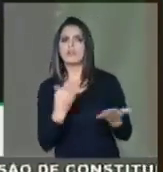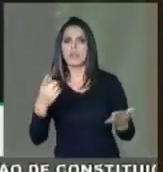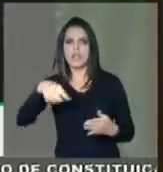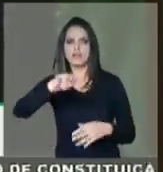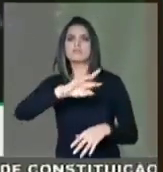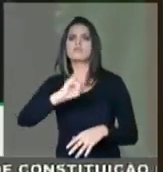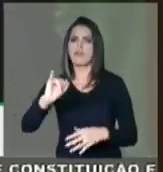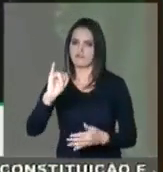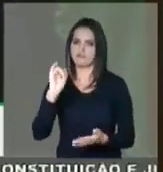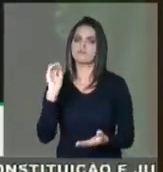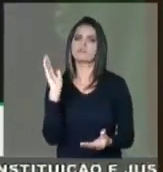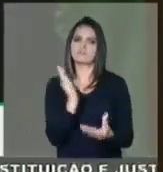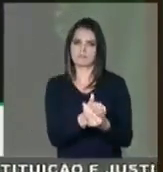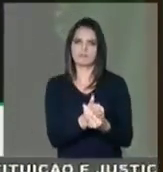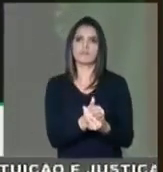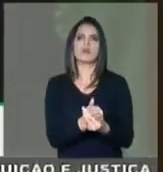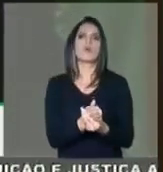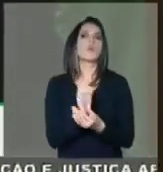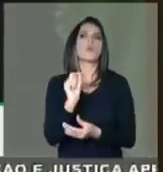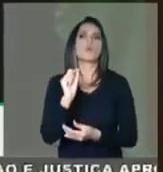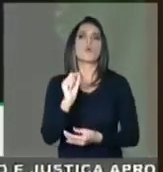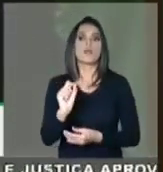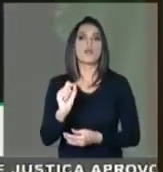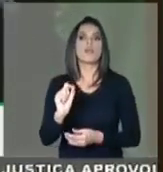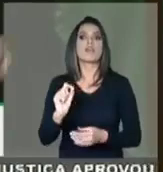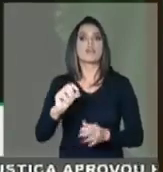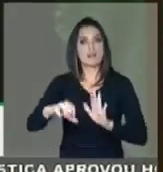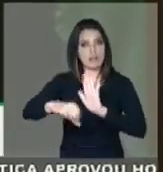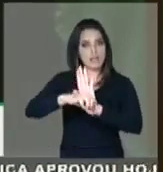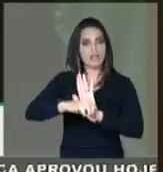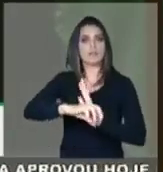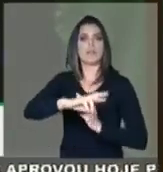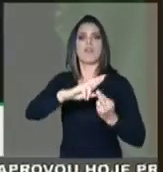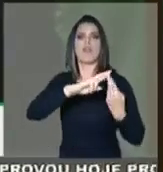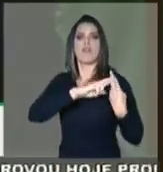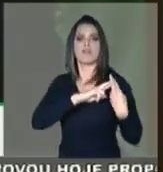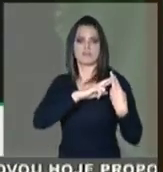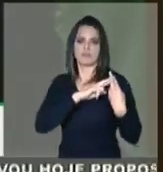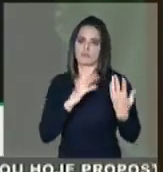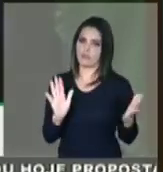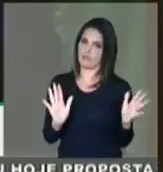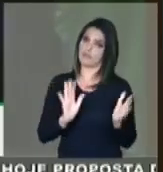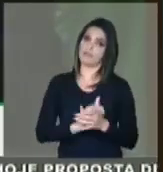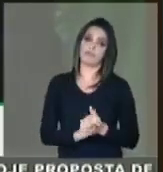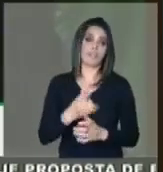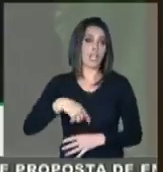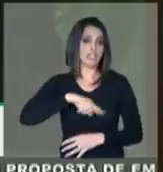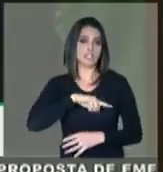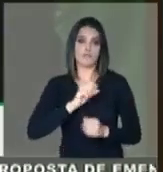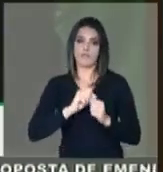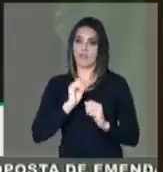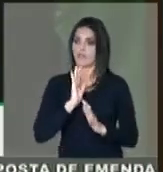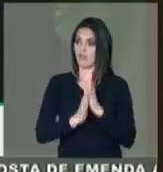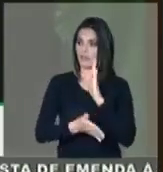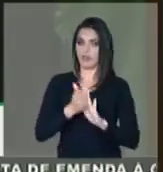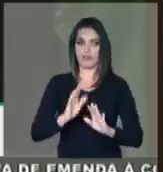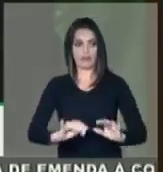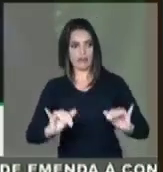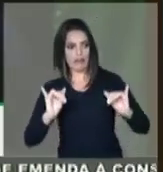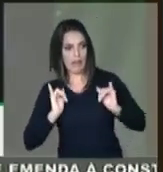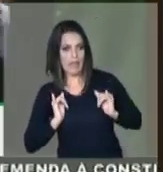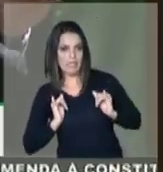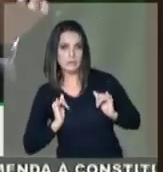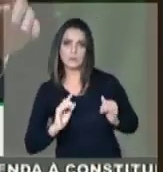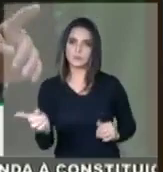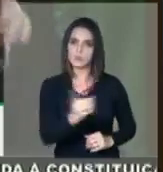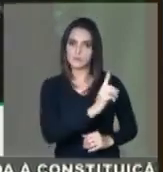serem enquadrados como praticando crime de responsabilidade. Nós não vamos deixar barato esse que